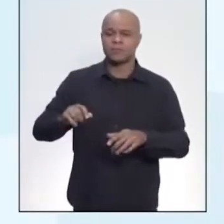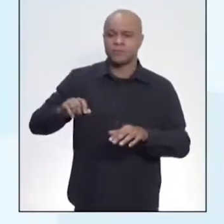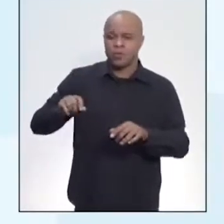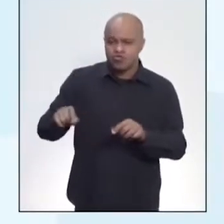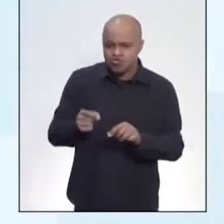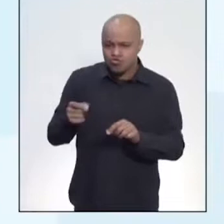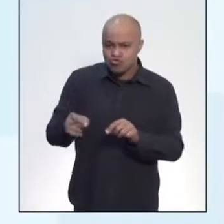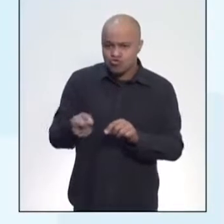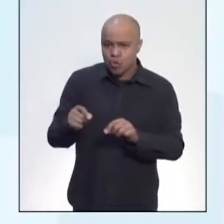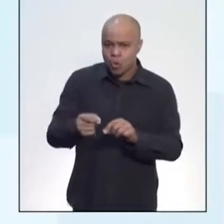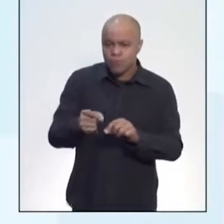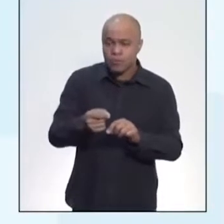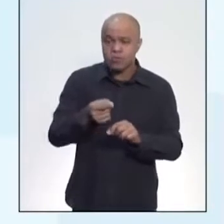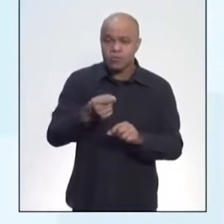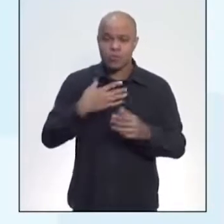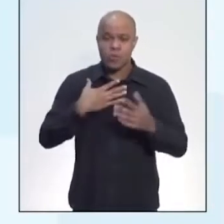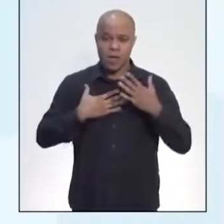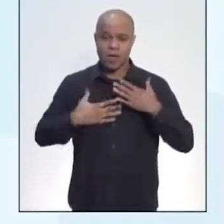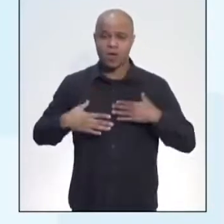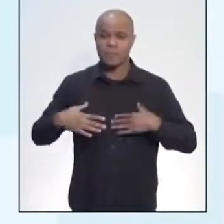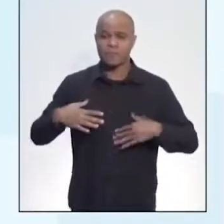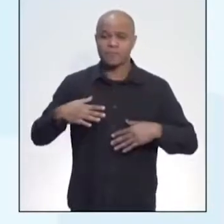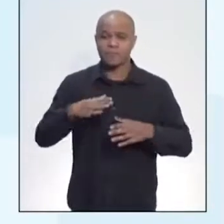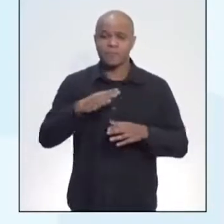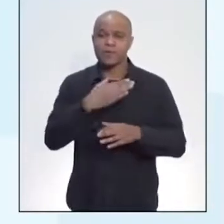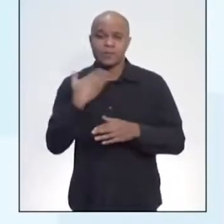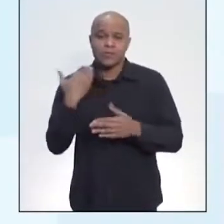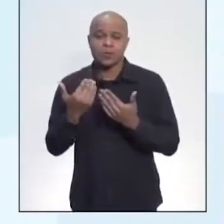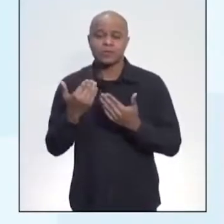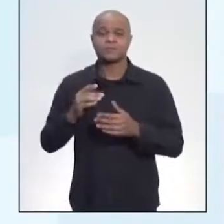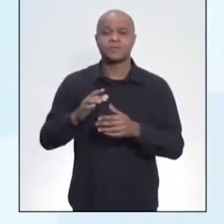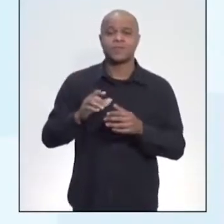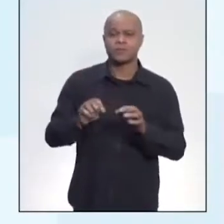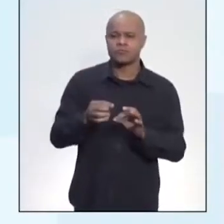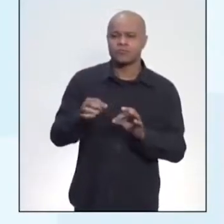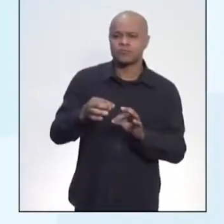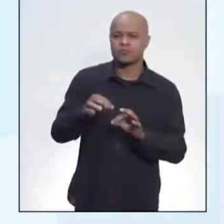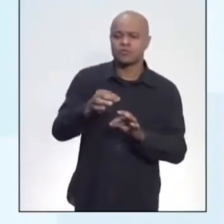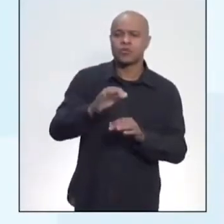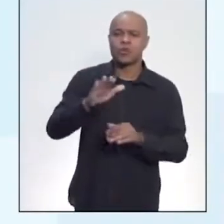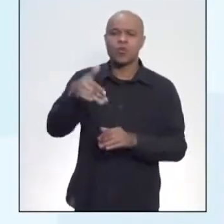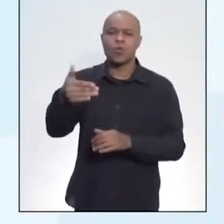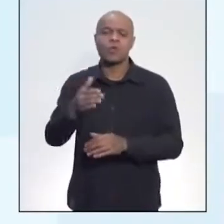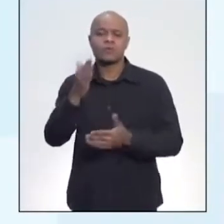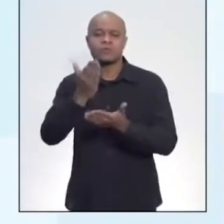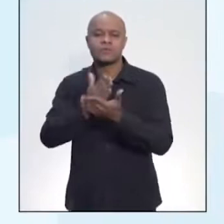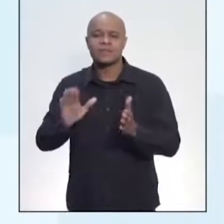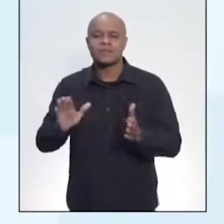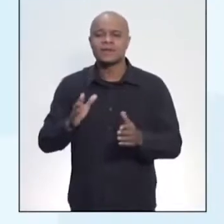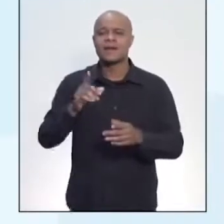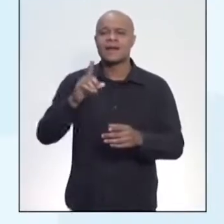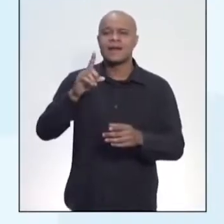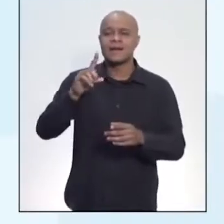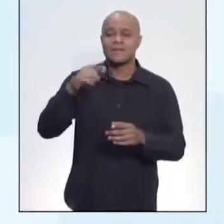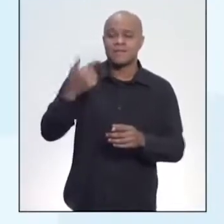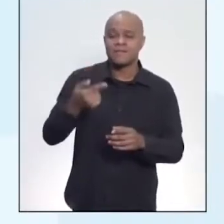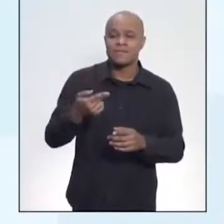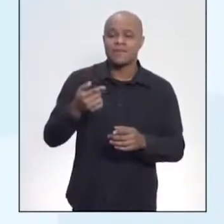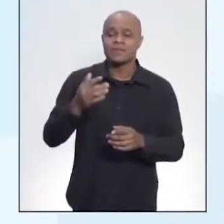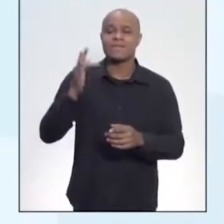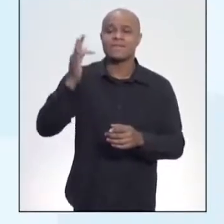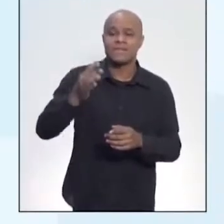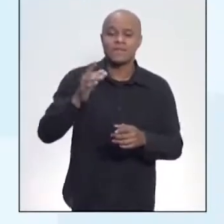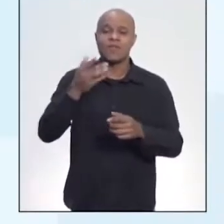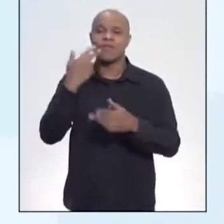meu marido e assim que ele vou e assim que eu terminar eu me caso com um de vocês só que ela engana todo mundo na realidade ela costura de